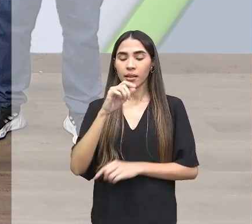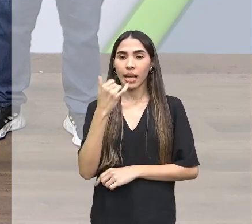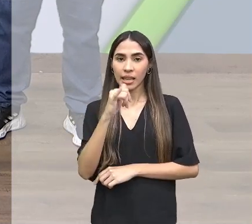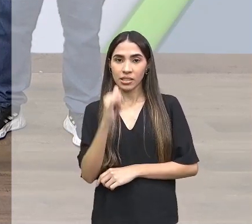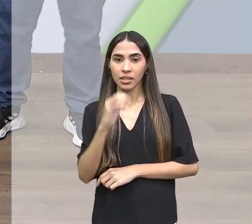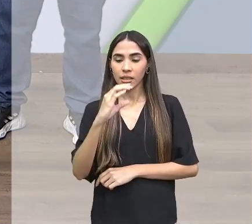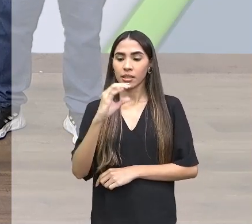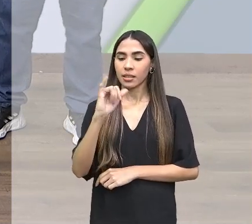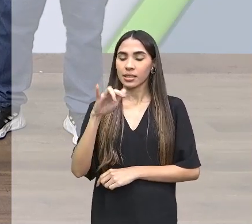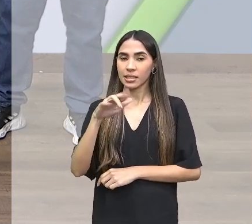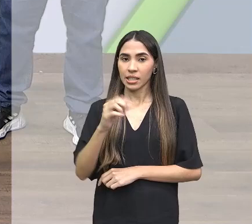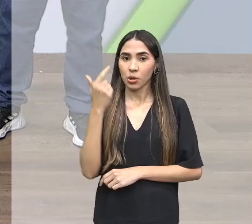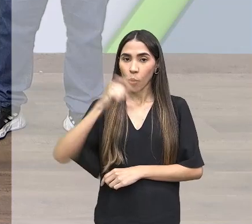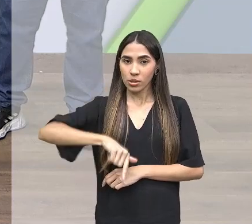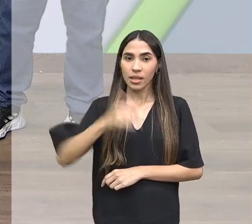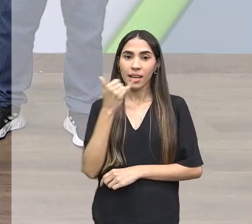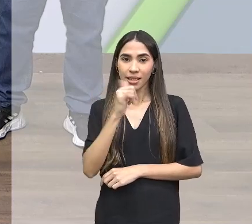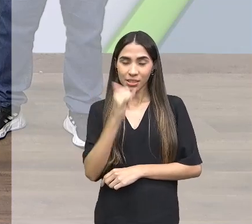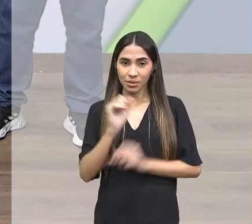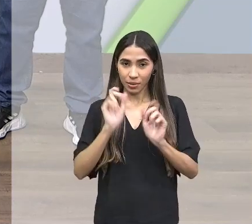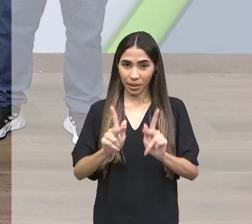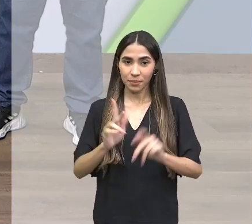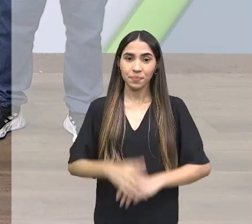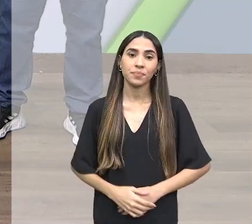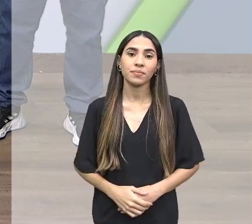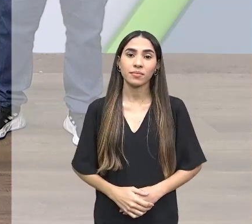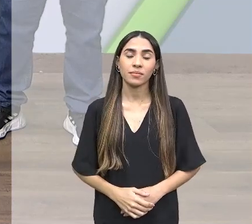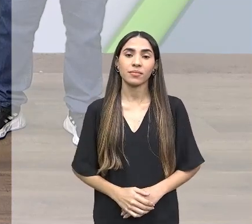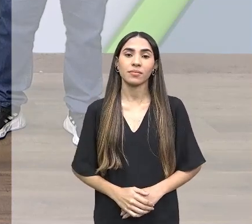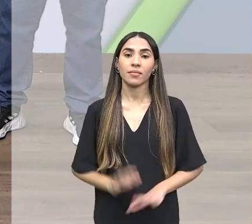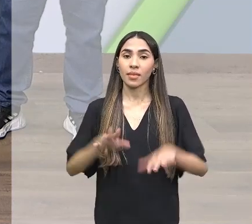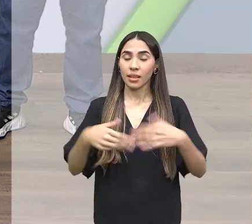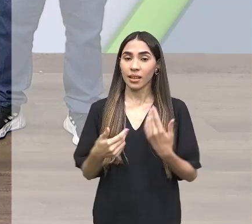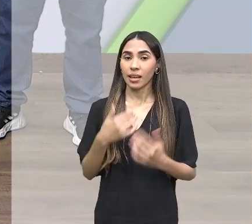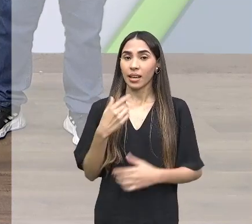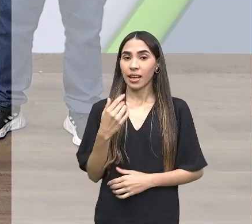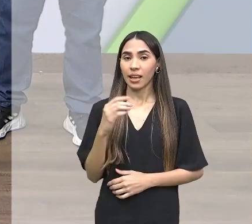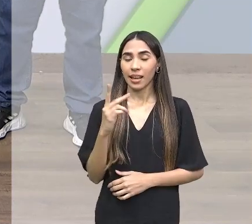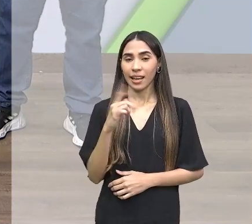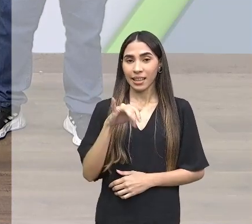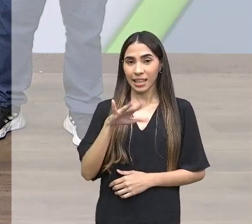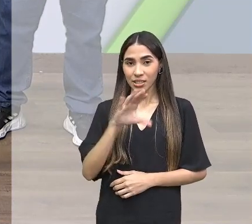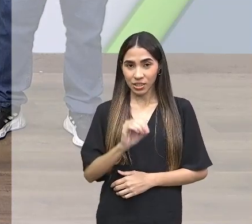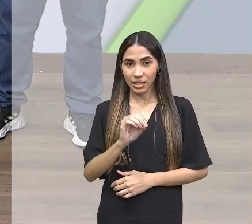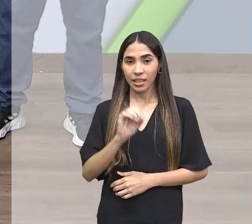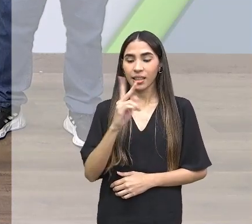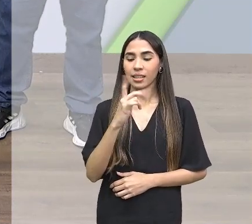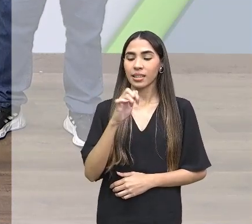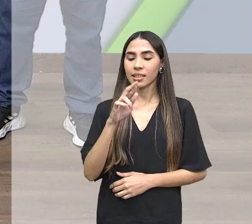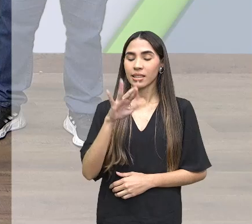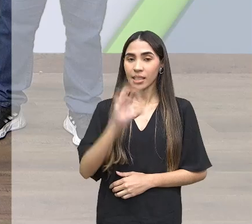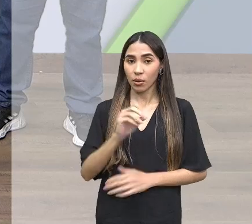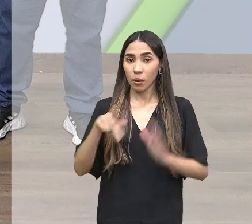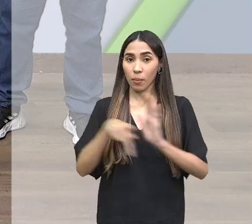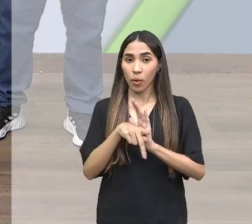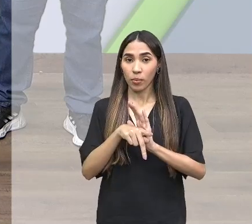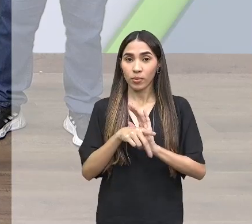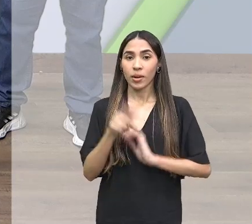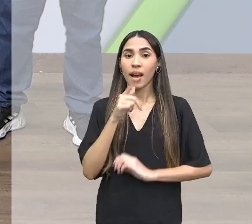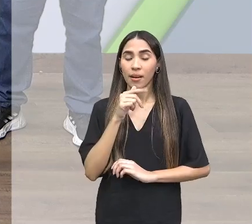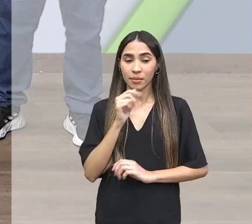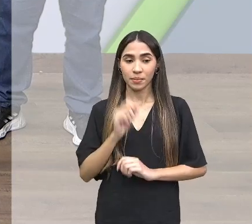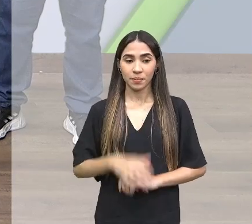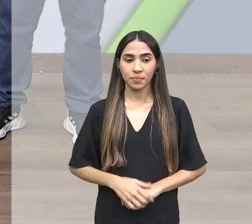energia em energia elétrica, beleza? Essa é a energia hidráulica, é aquela que é proveniente ali da hidrelétrica,